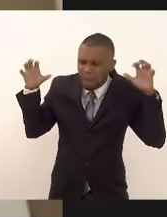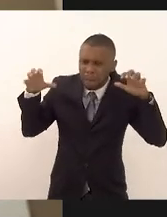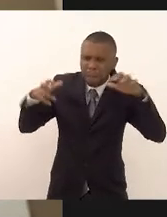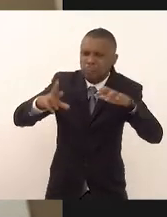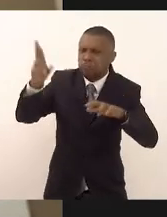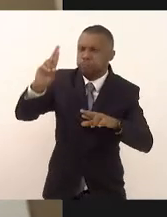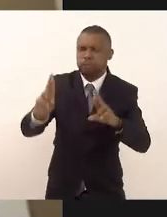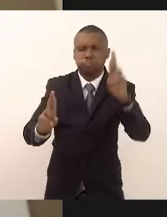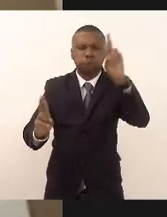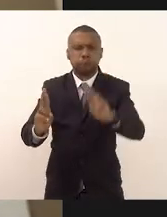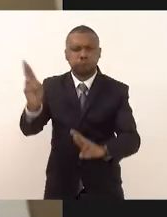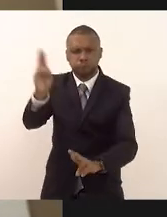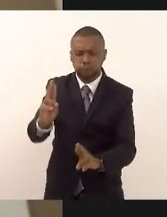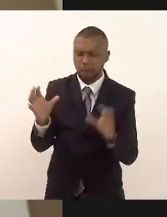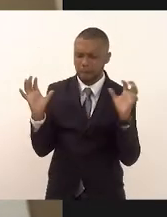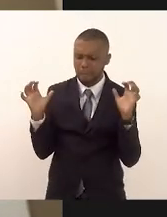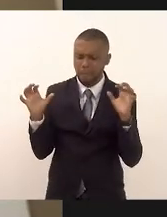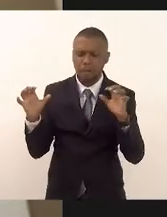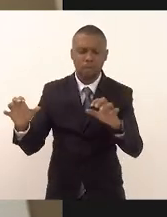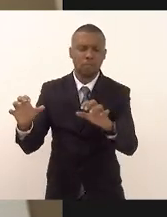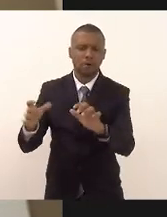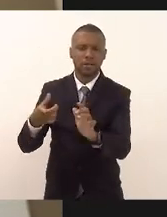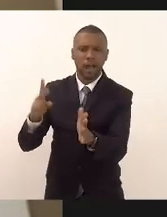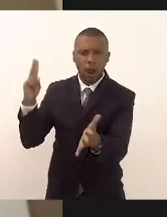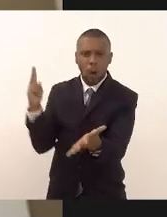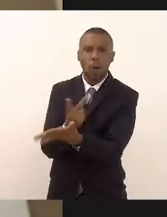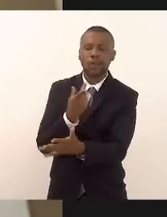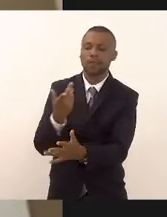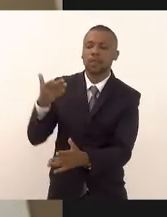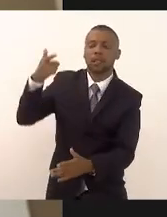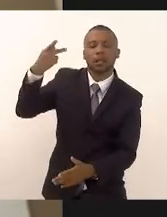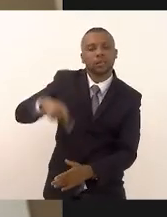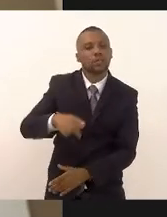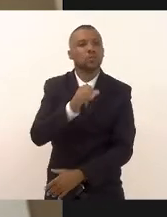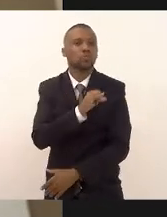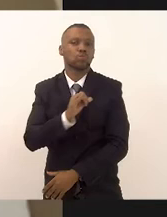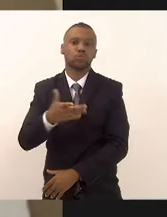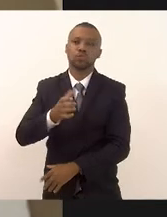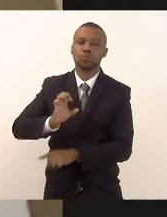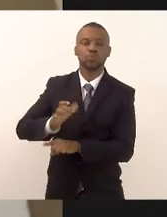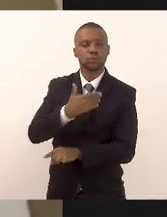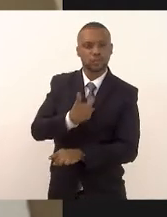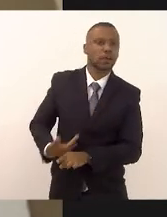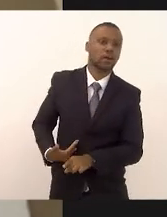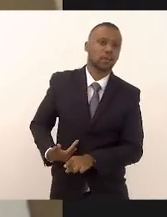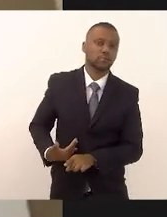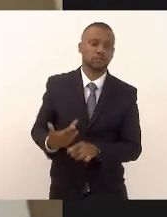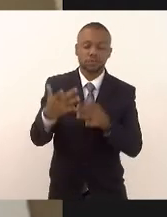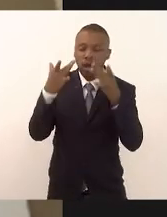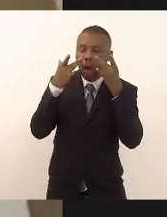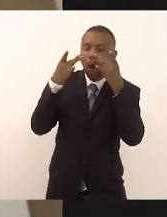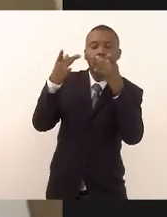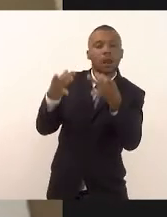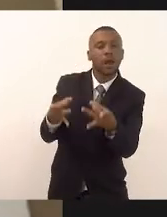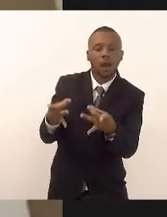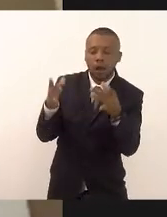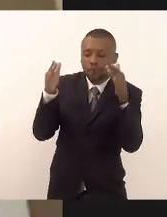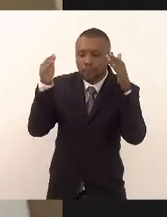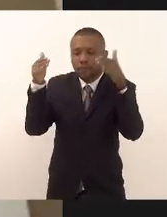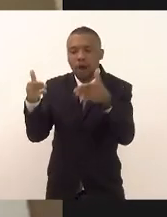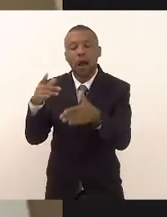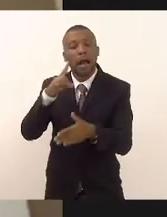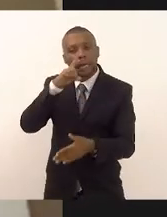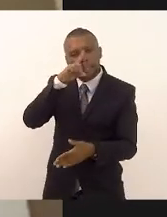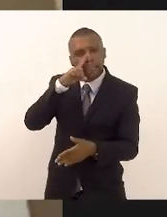que acometeram o nosso querido estado do Rio de Janeiro. Ter um olhar ali atento e acentuado a esses